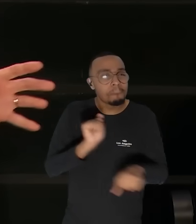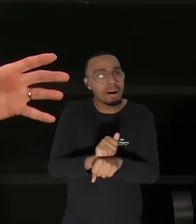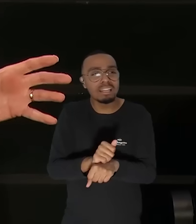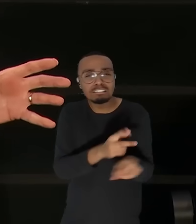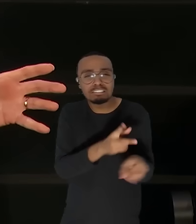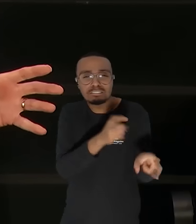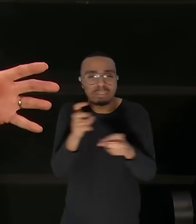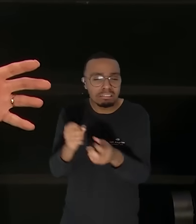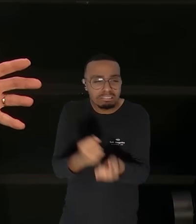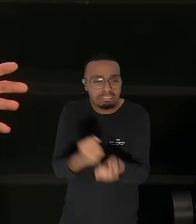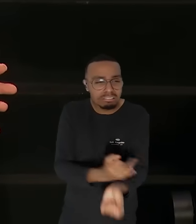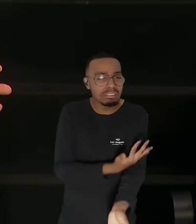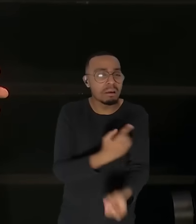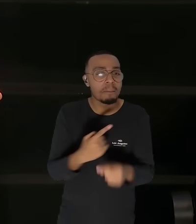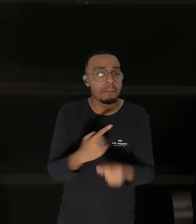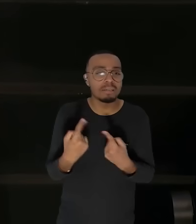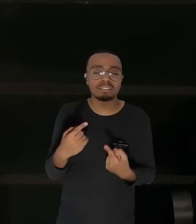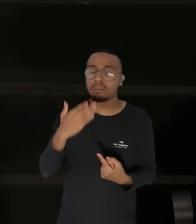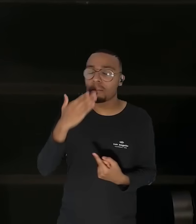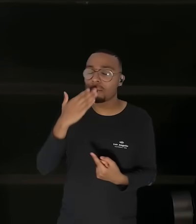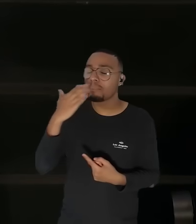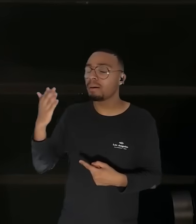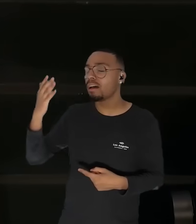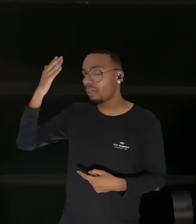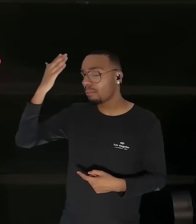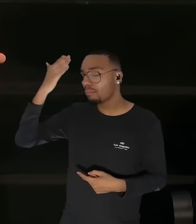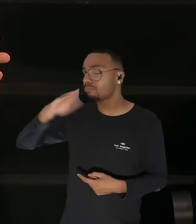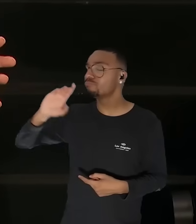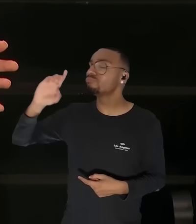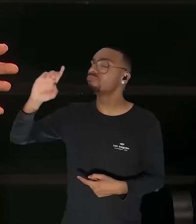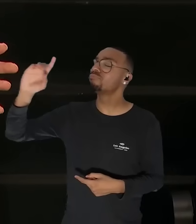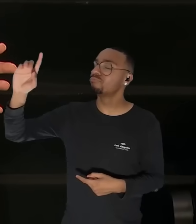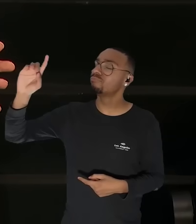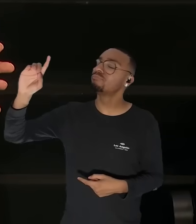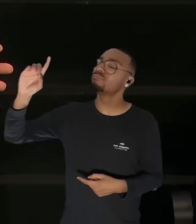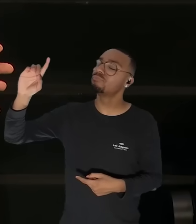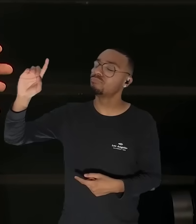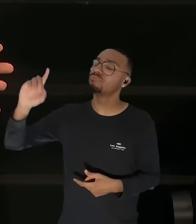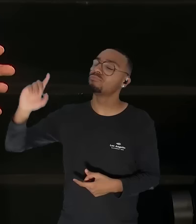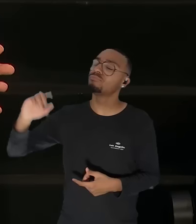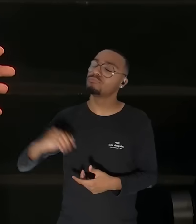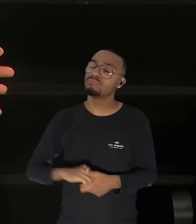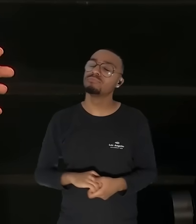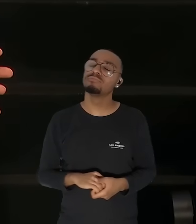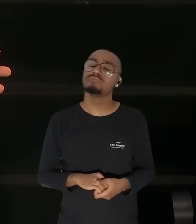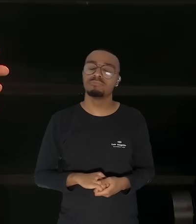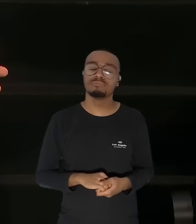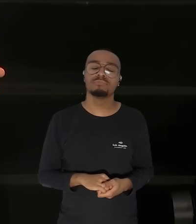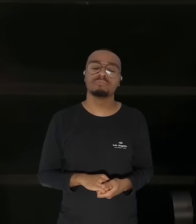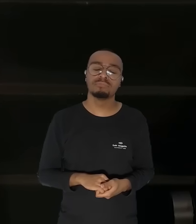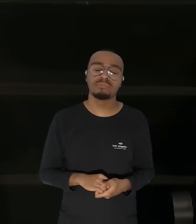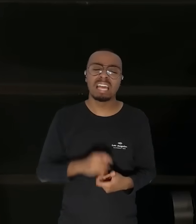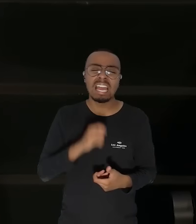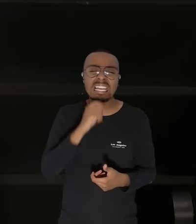e busque a presença dele. Não há lugar melhor para ser renovado do que no meio de uma